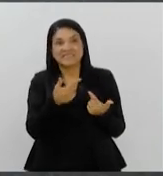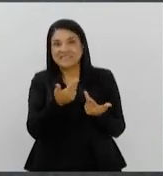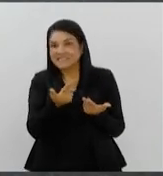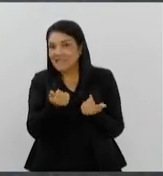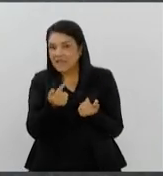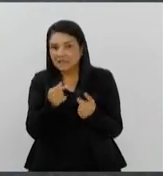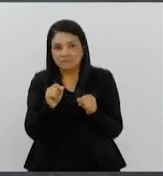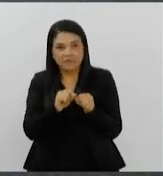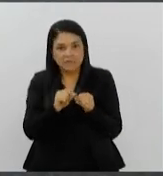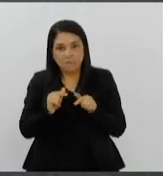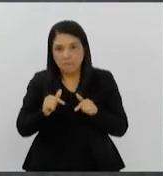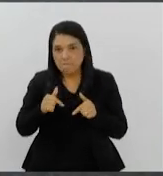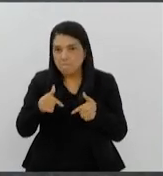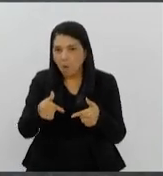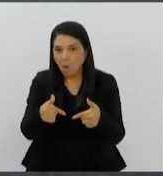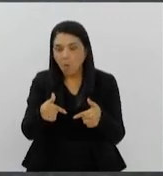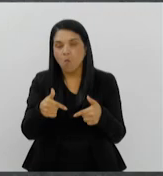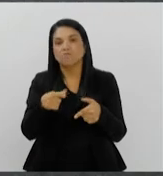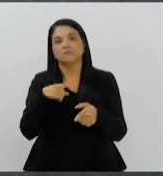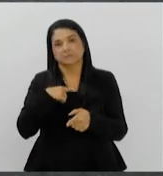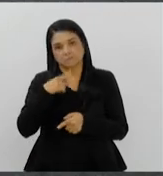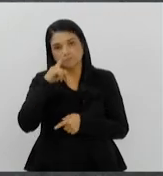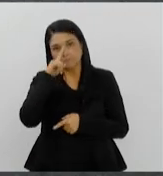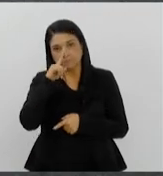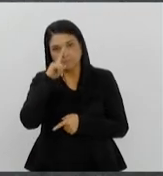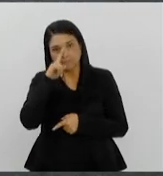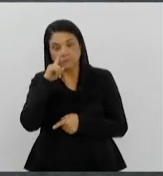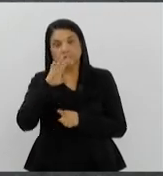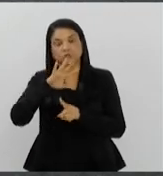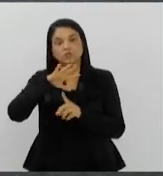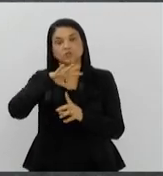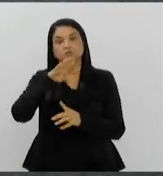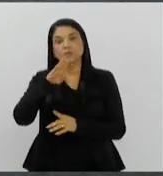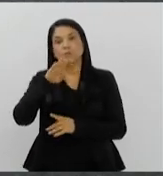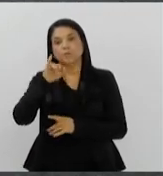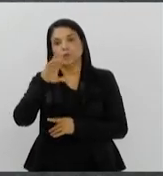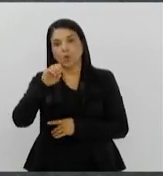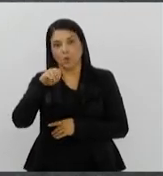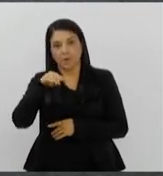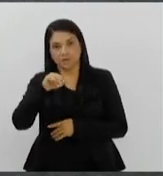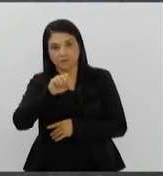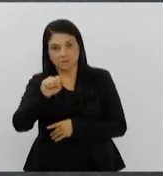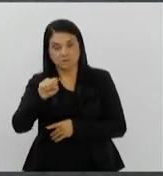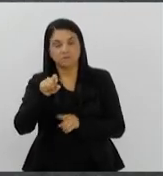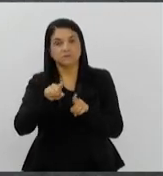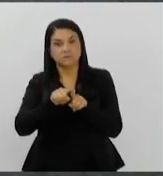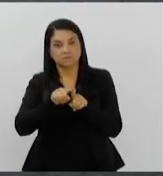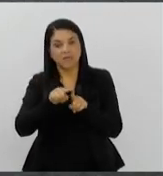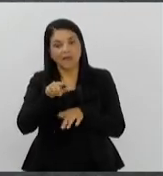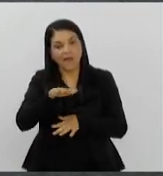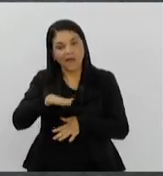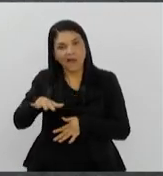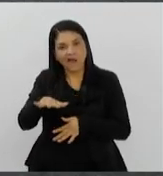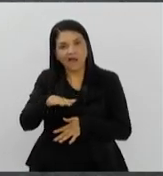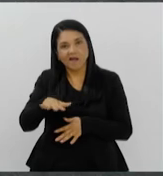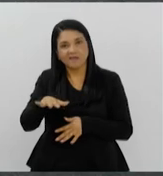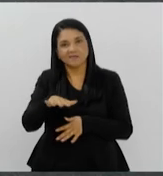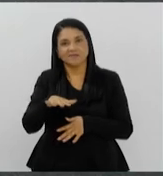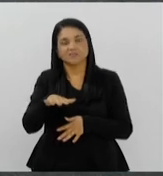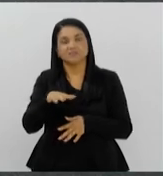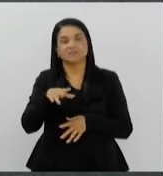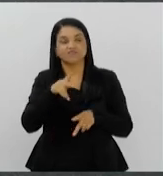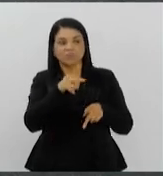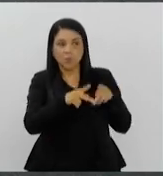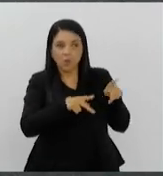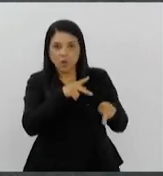feito, nós colocaremos em risco não só esses biomas, mas também áreas densamente